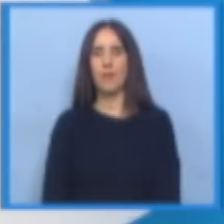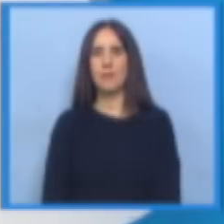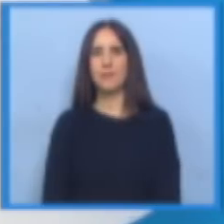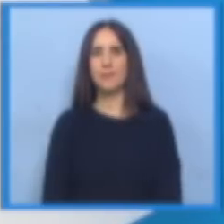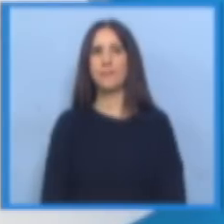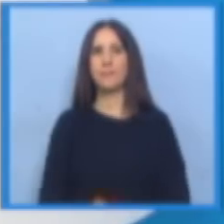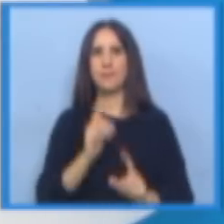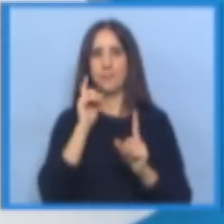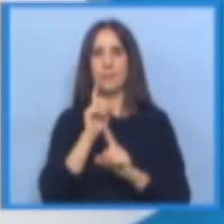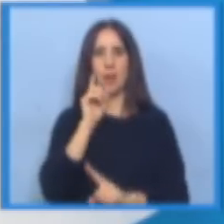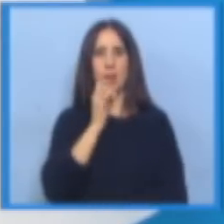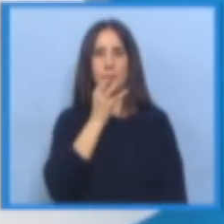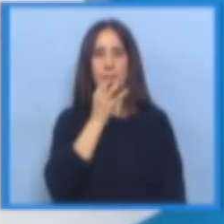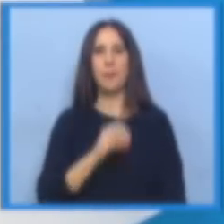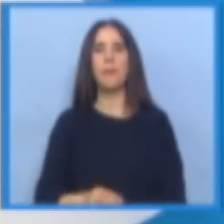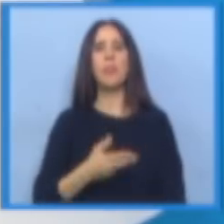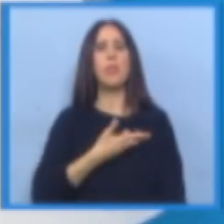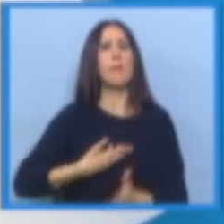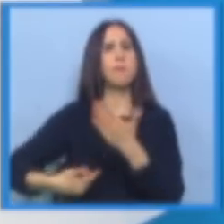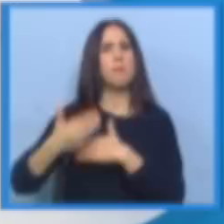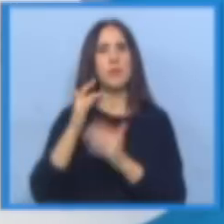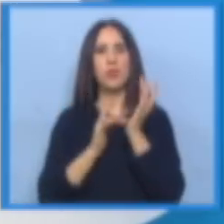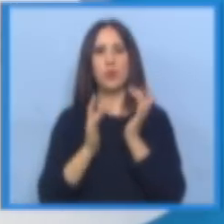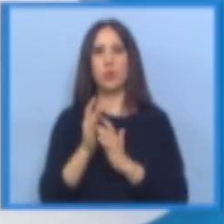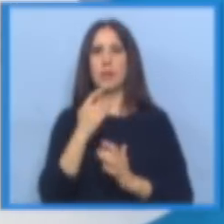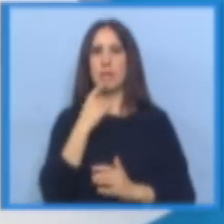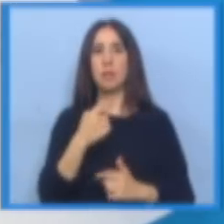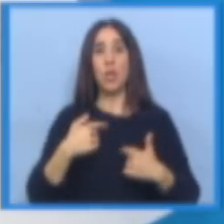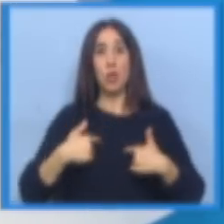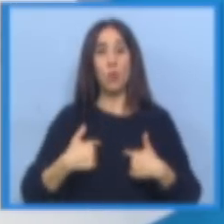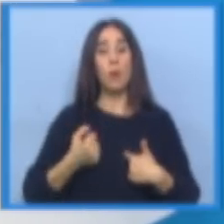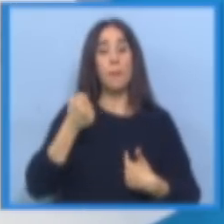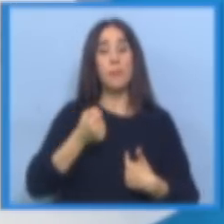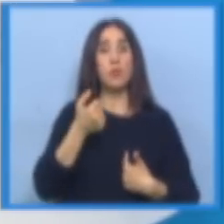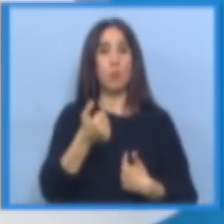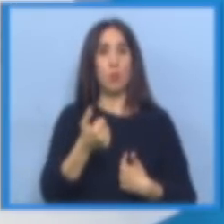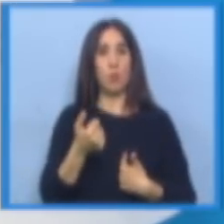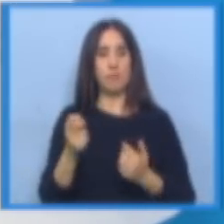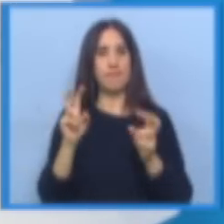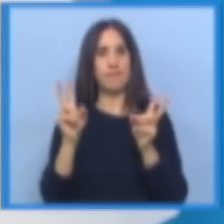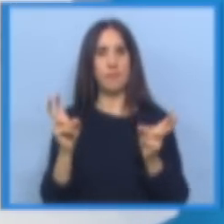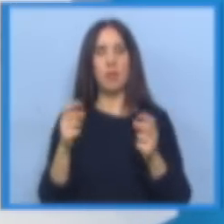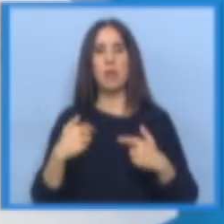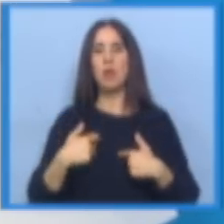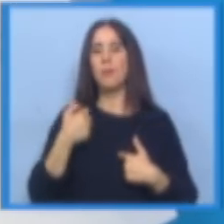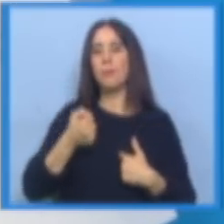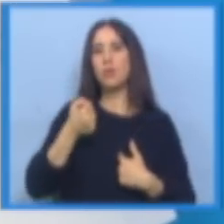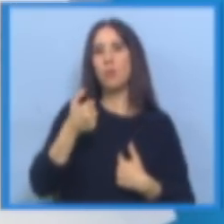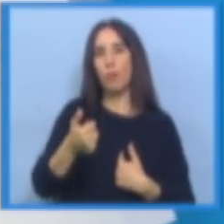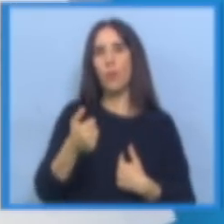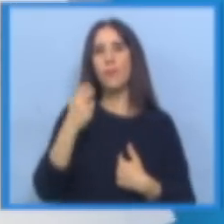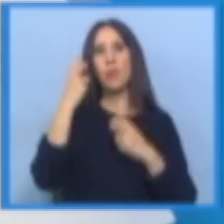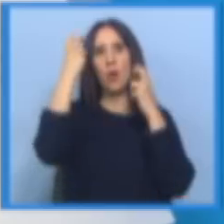Naquele tempo disse Jesus: Eu sou o bom pastor. O bom pastor dá a vida pelas